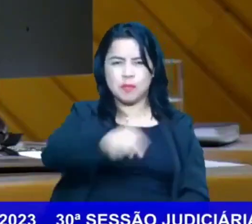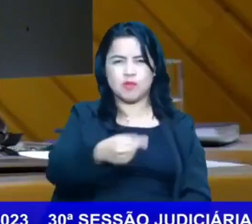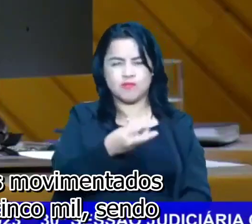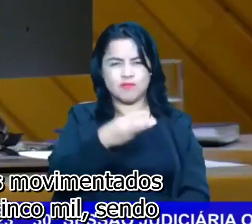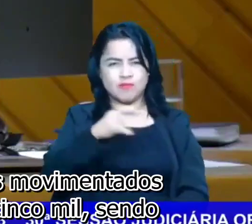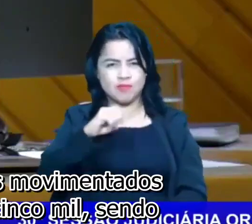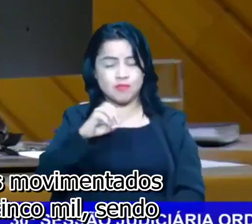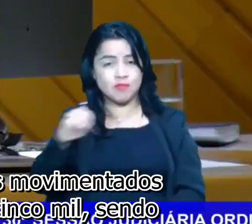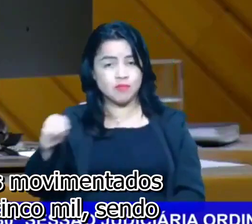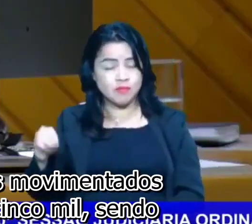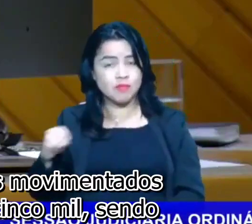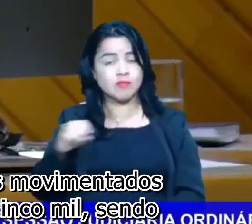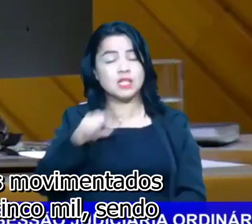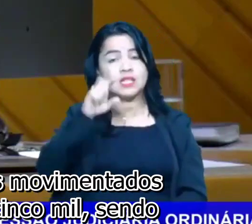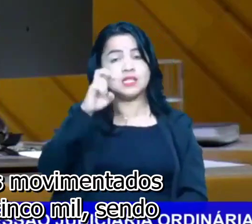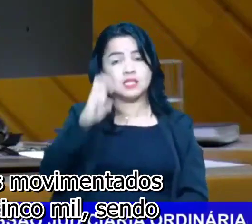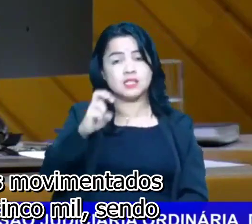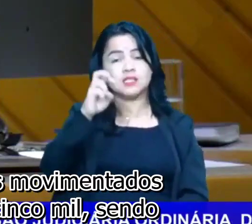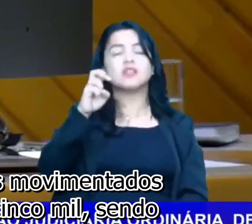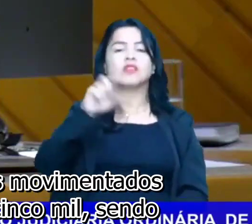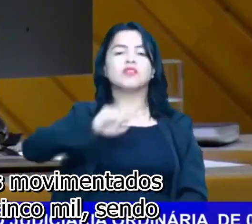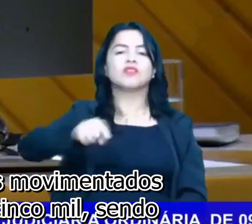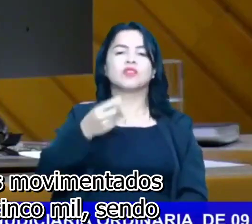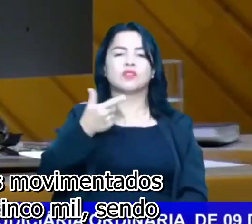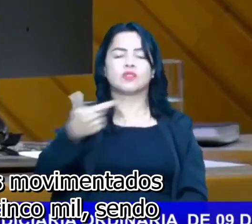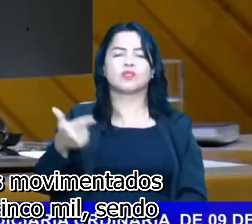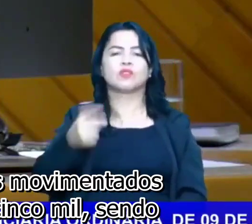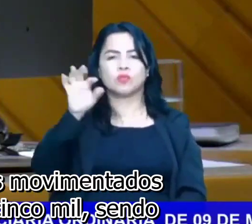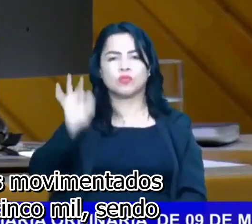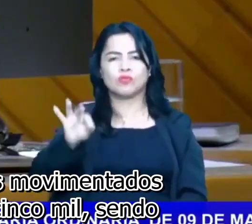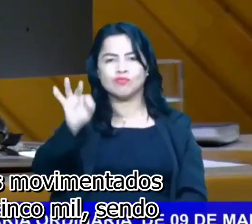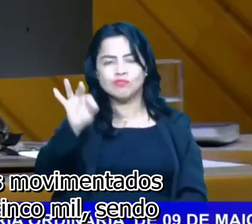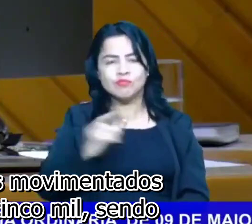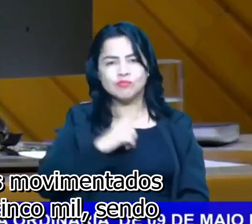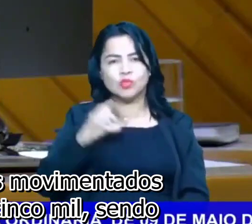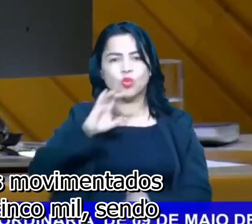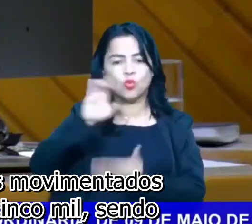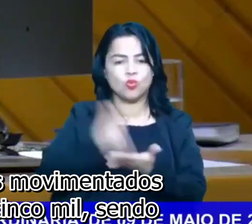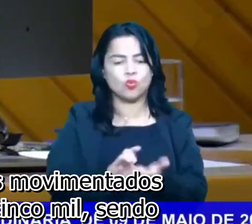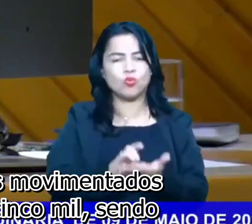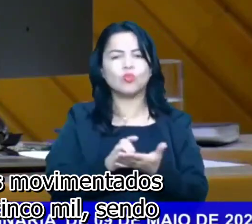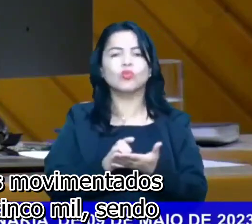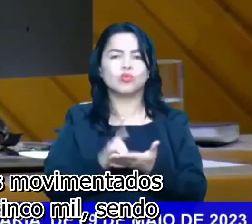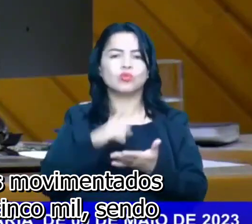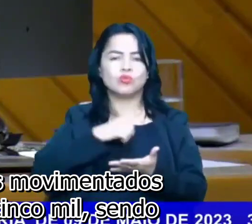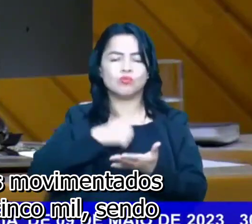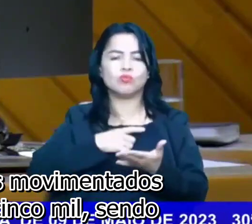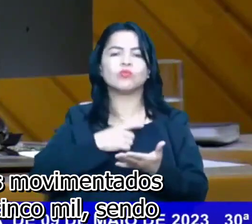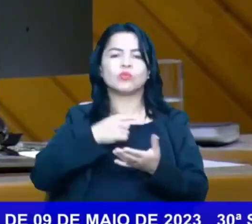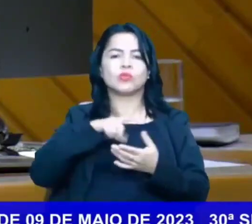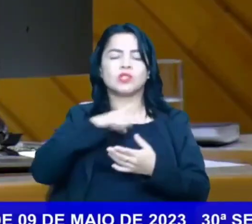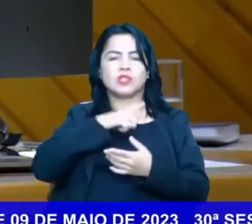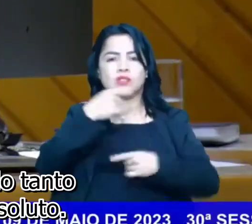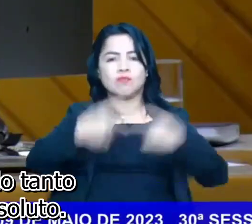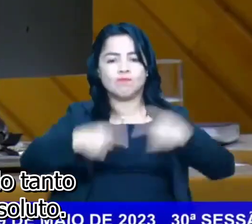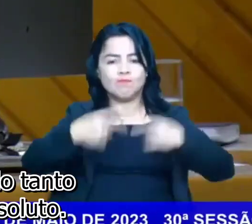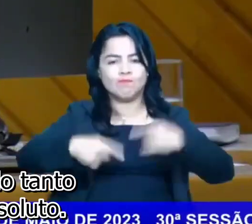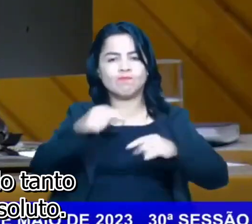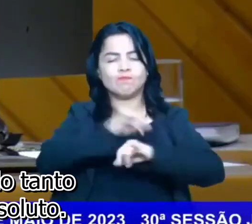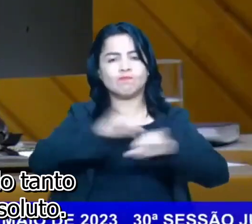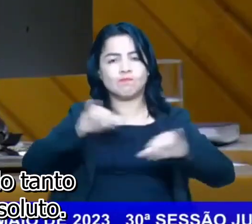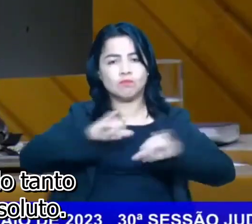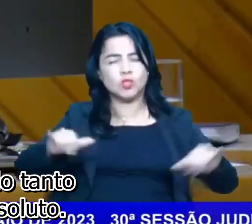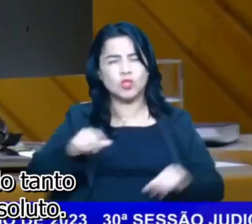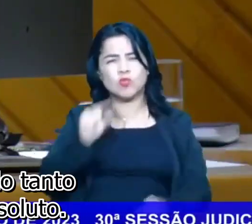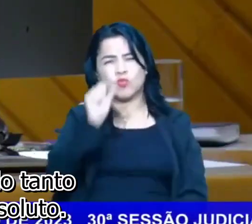1.300, ela representa 5,2% do total de recursos movimentados na campanha, o que perfaz um montante de R$ 25.000, sendo, portanto,